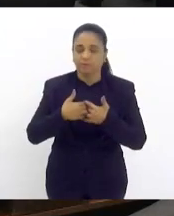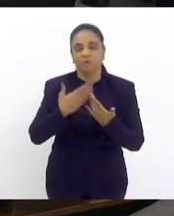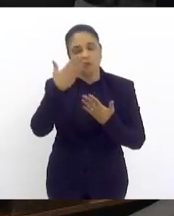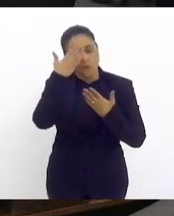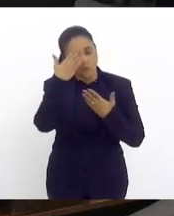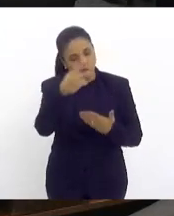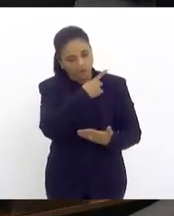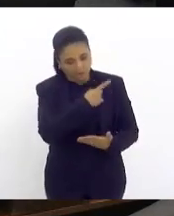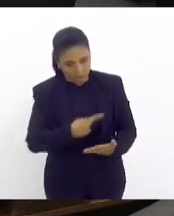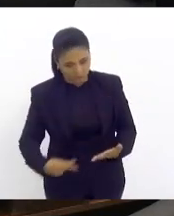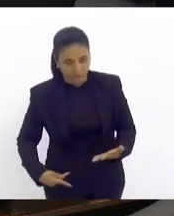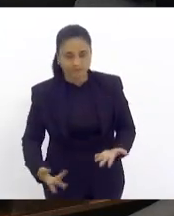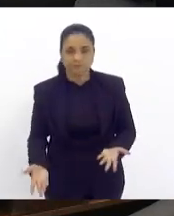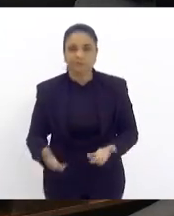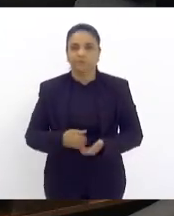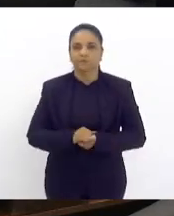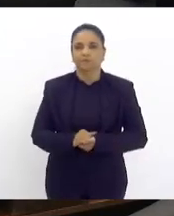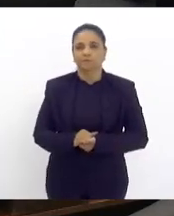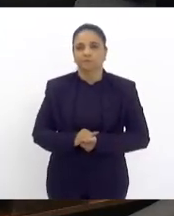obrigado